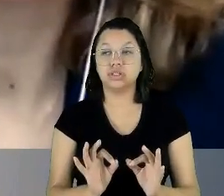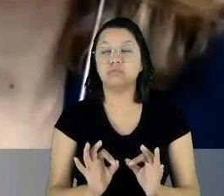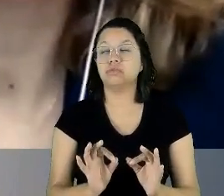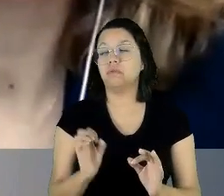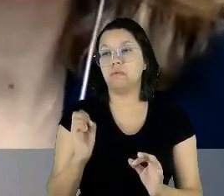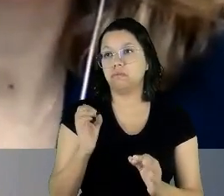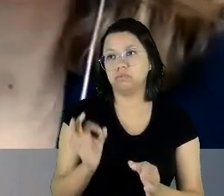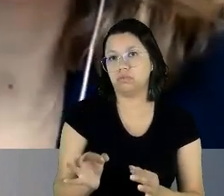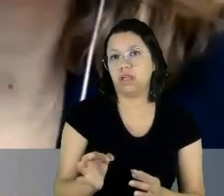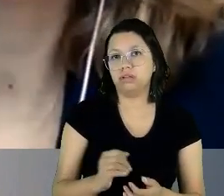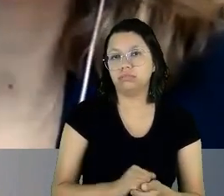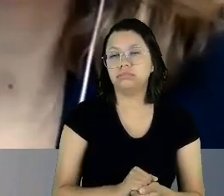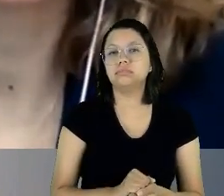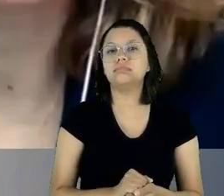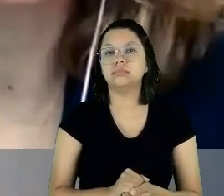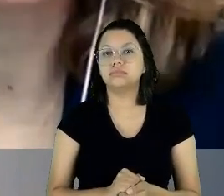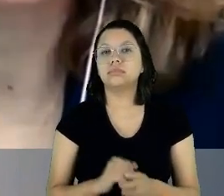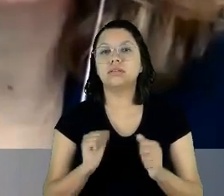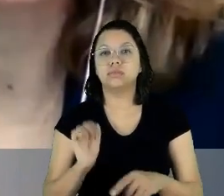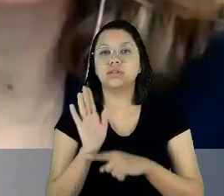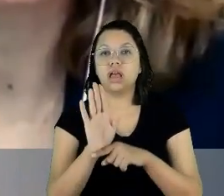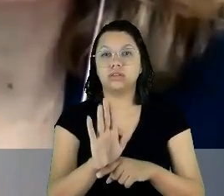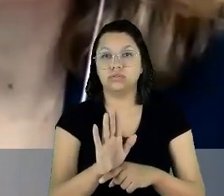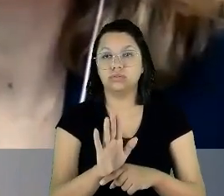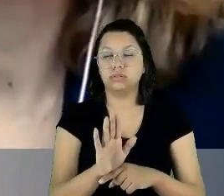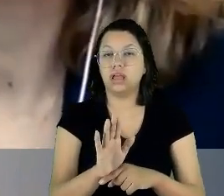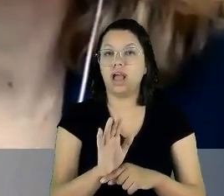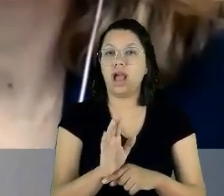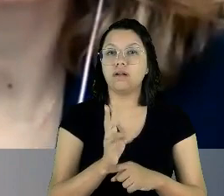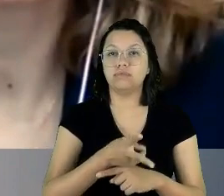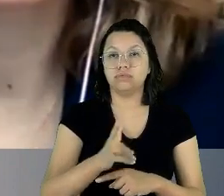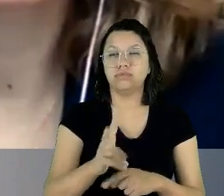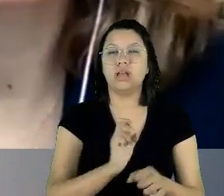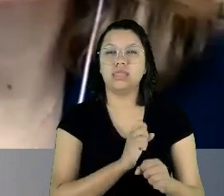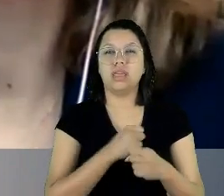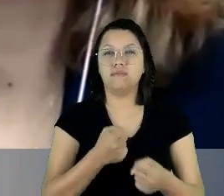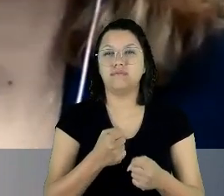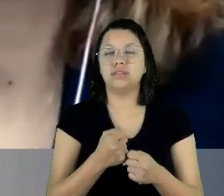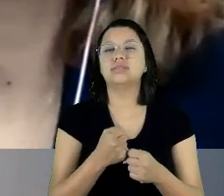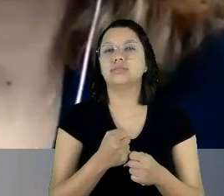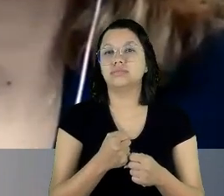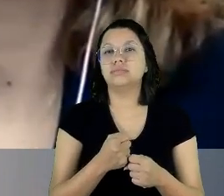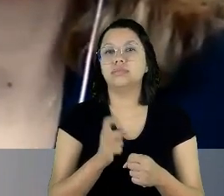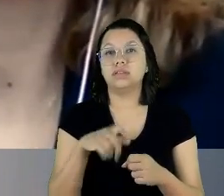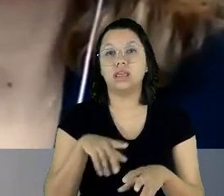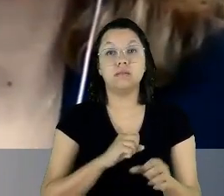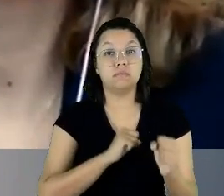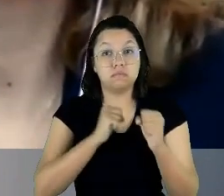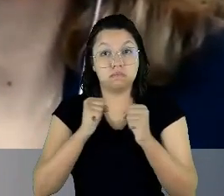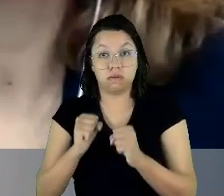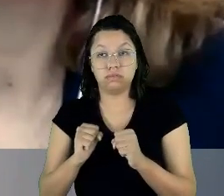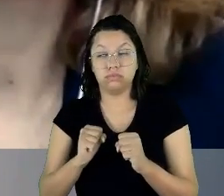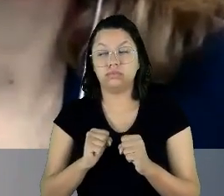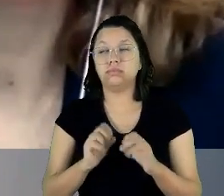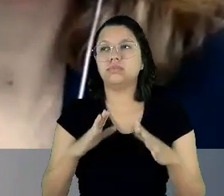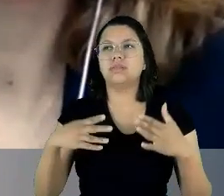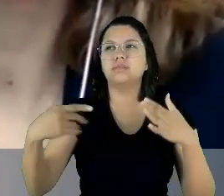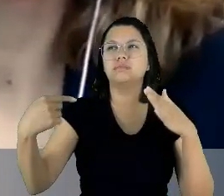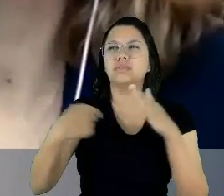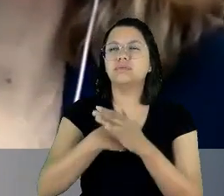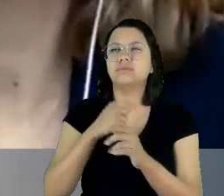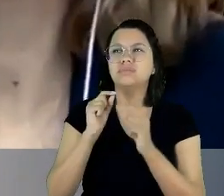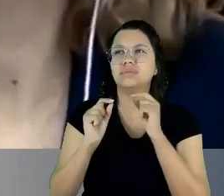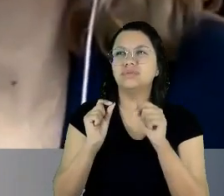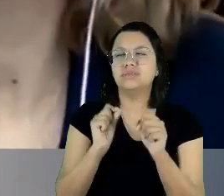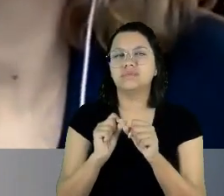maior atenção ao método pode ajudar a ancorar as defesas substanciais e é algo empoderador. Quando nos perguntamos